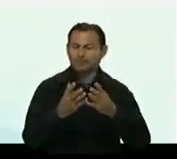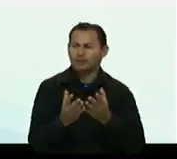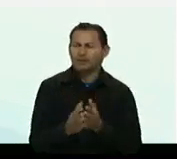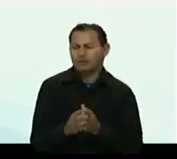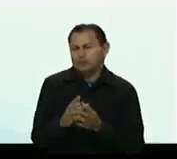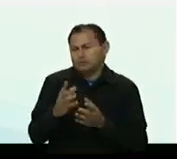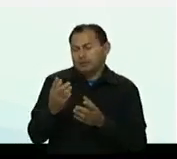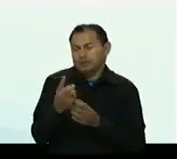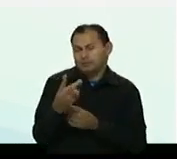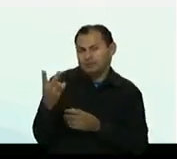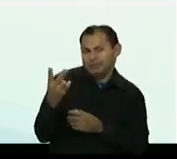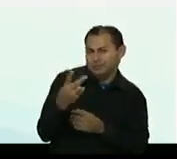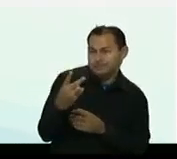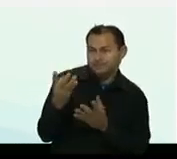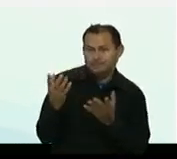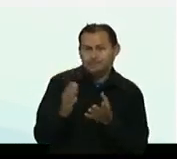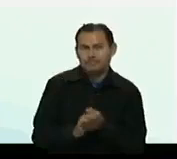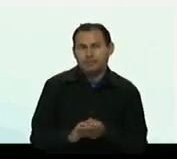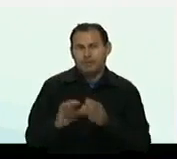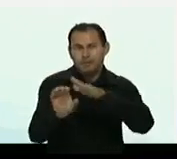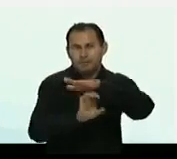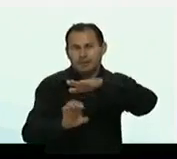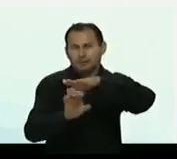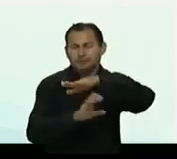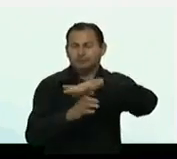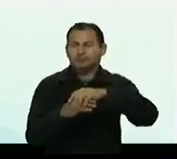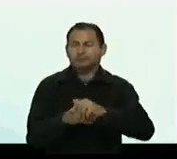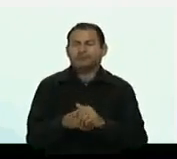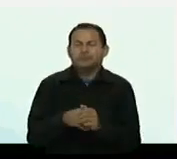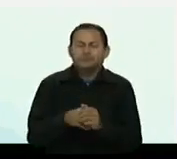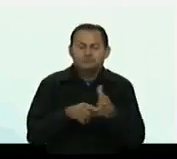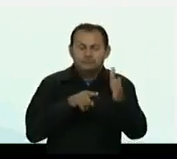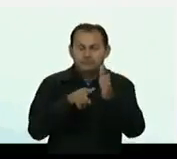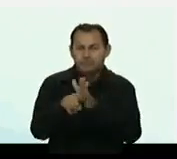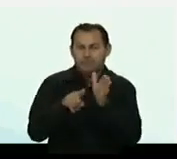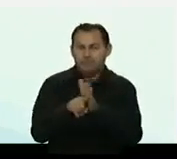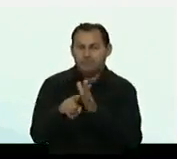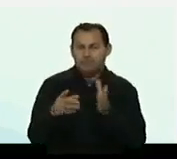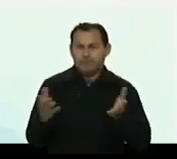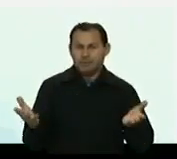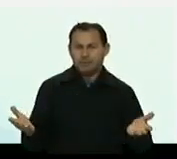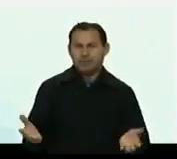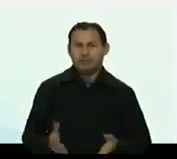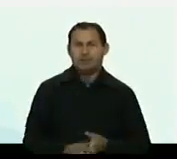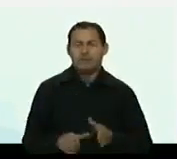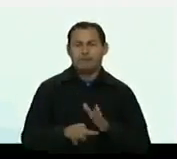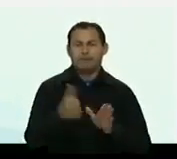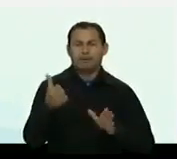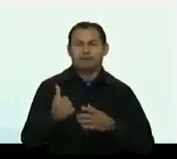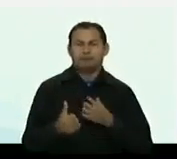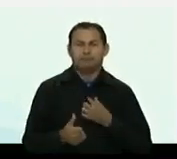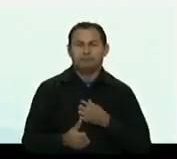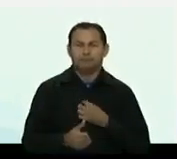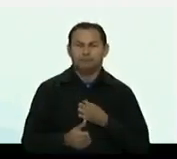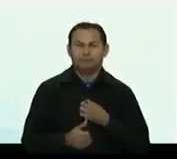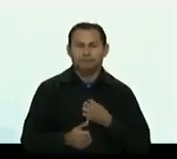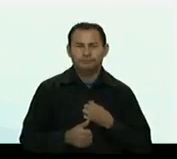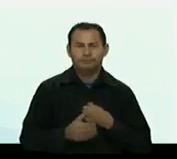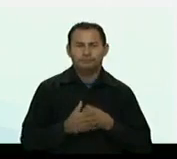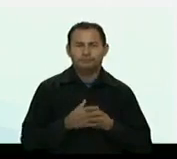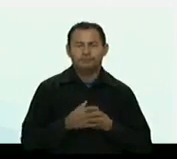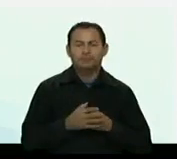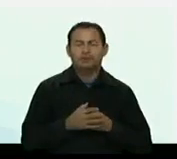Com meio dessas duas empresas, surgem alguns questionamentos. O primeiro, qual táxi João